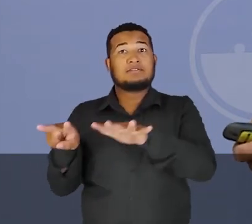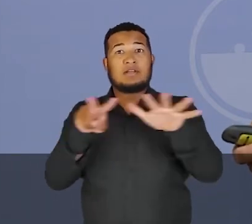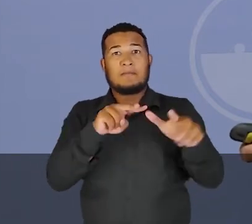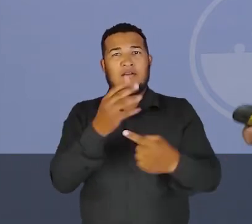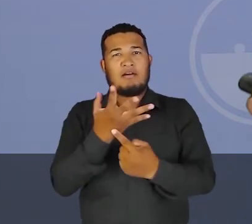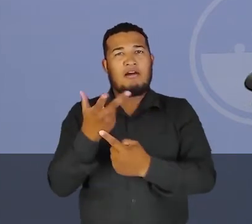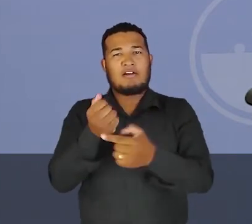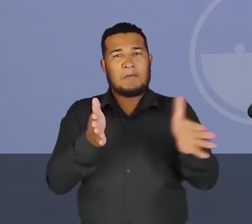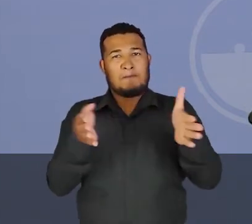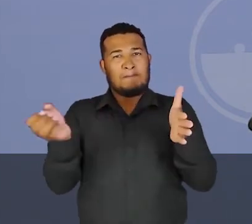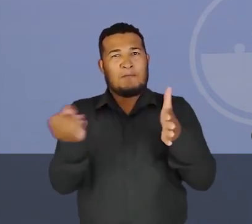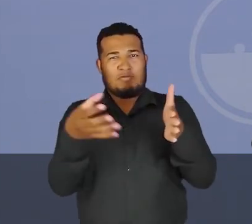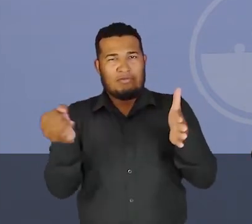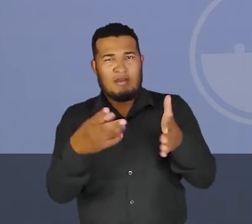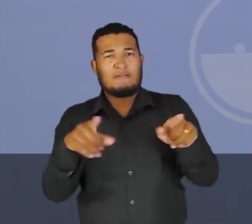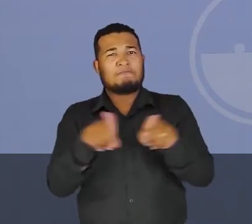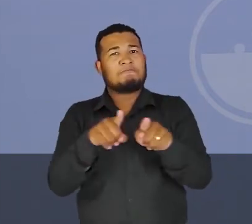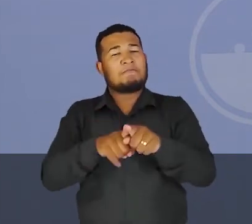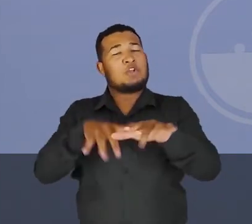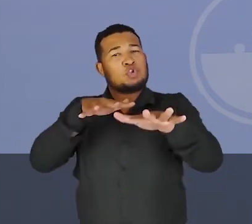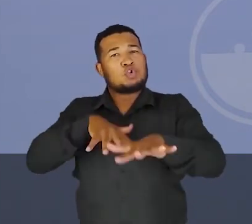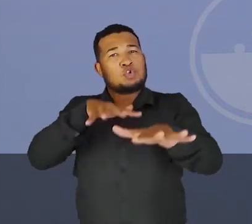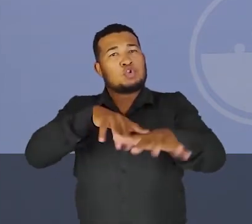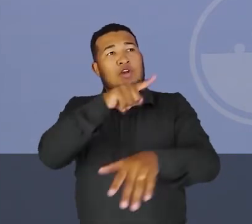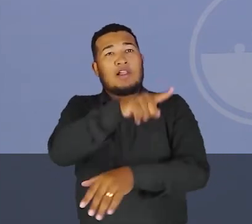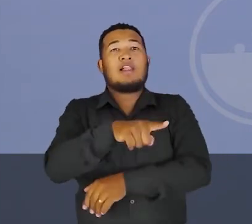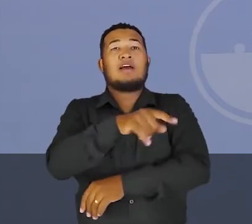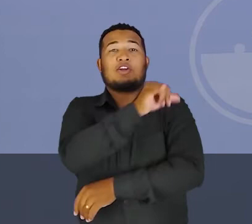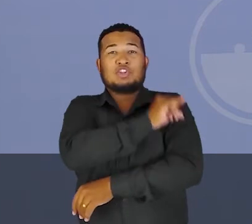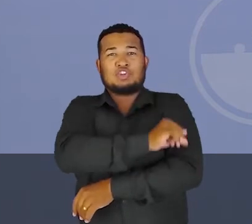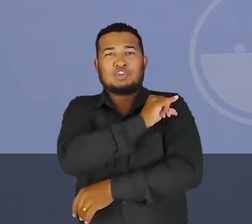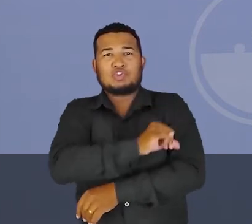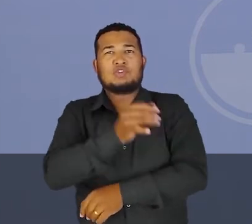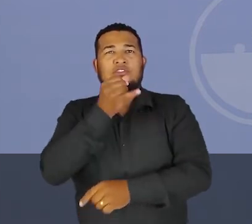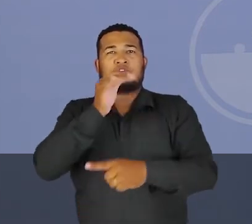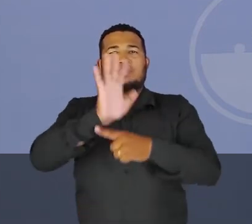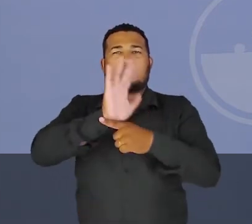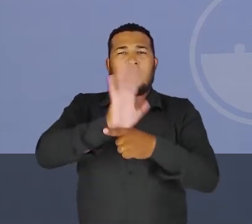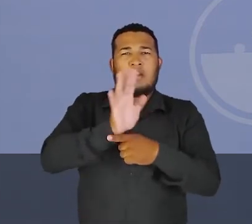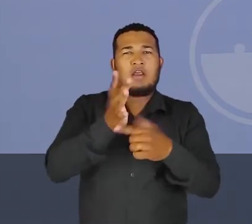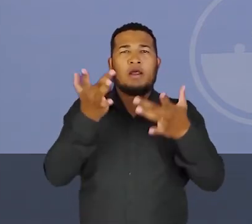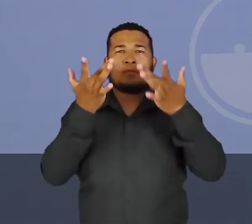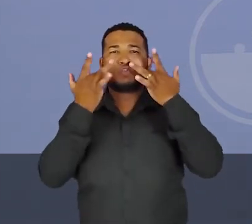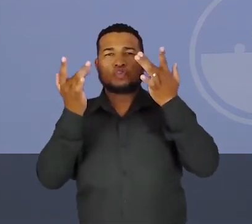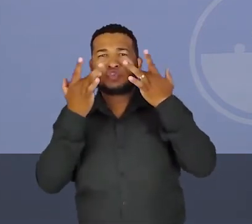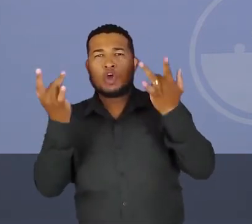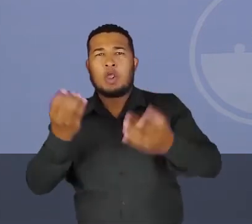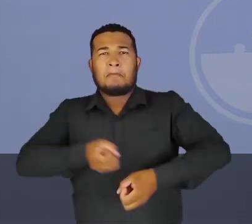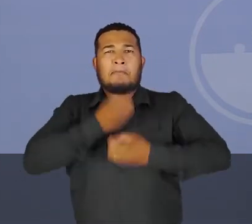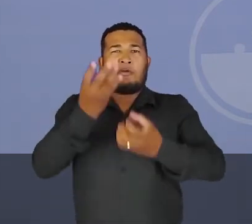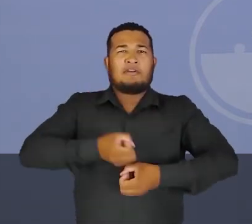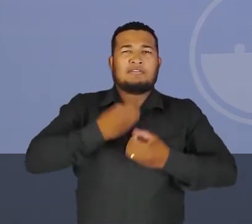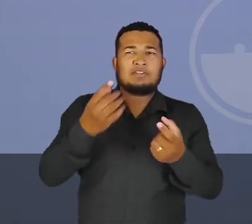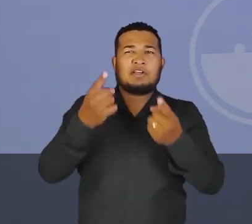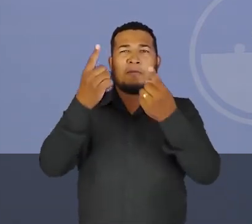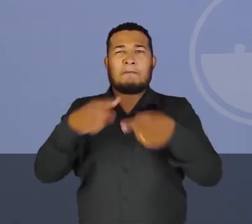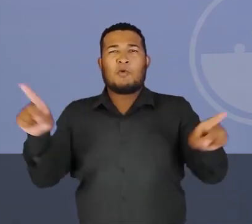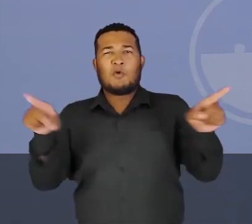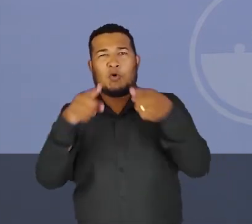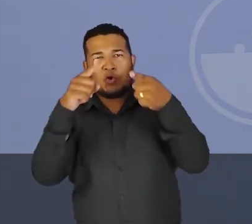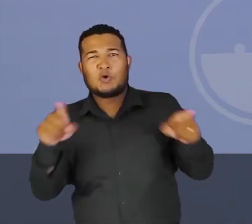em São Paulo, como também todo o movimento artístico no Rio de Janeiro, cinema, teatro, né? Poesia,